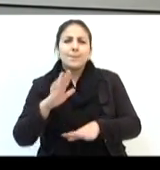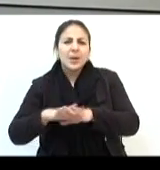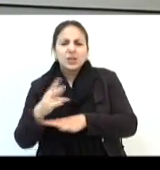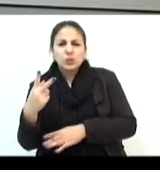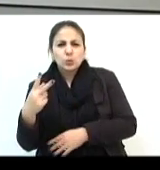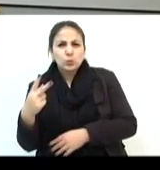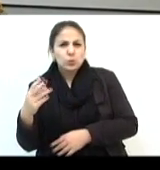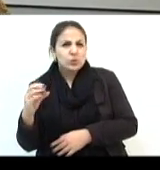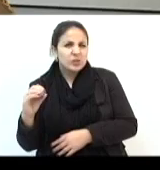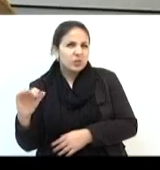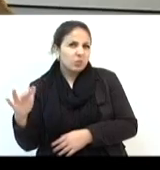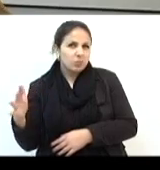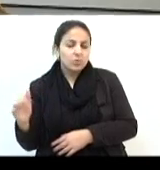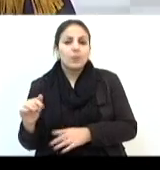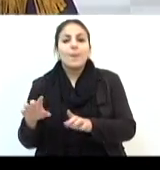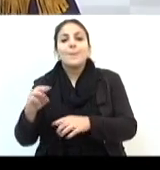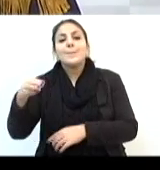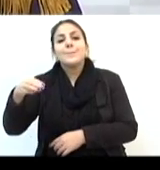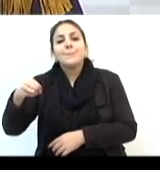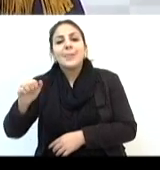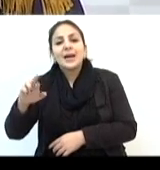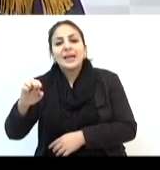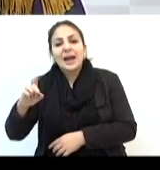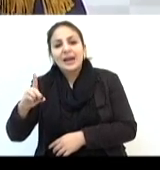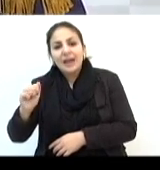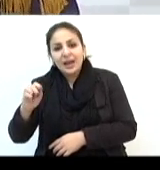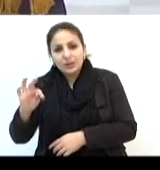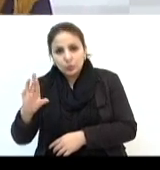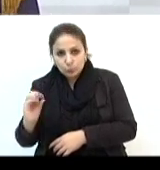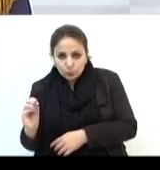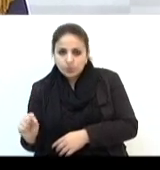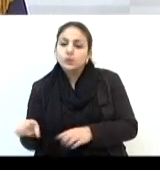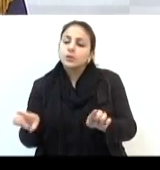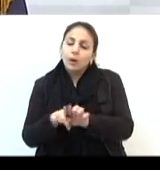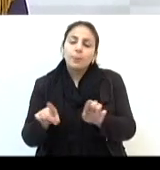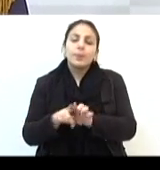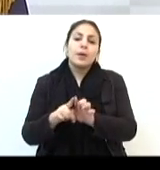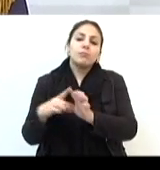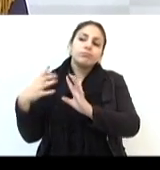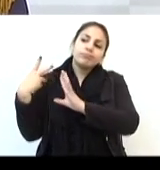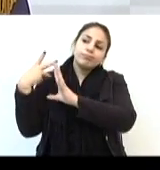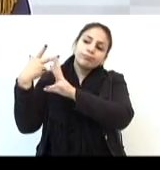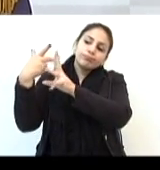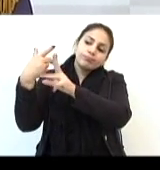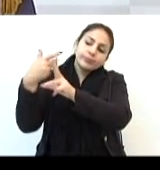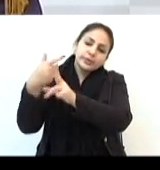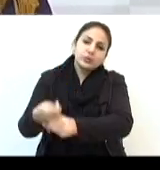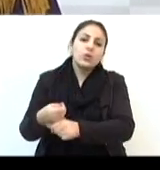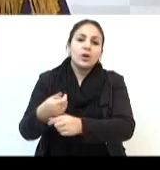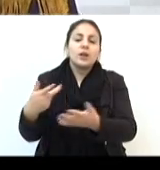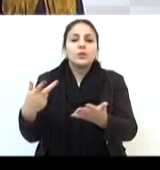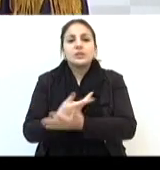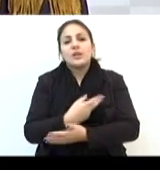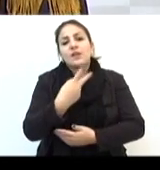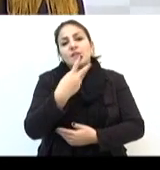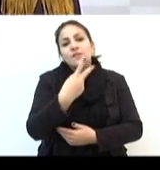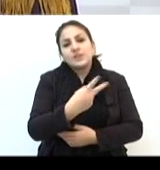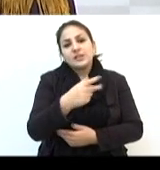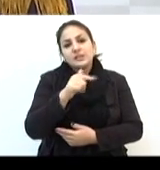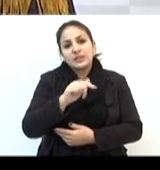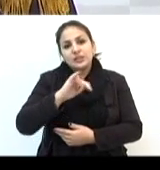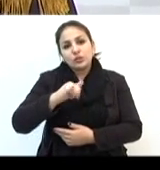lado dos Maragatos. A dramatização da Batalha do Pulador, ocorrida em 27 de junho de